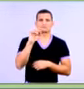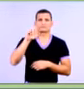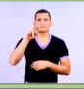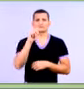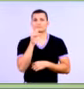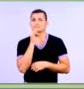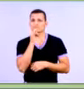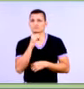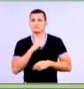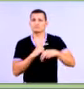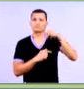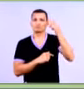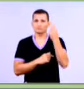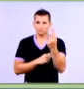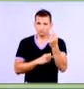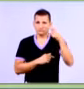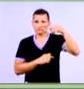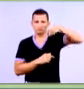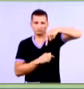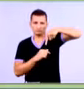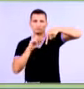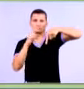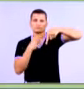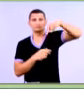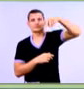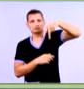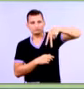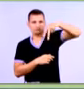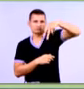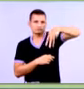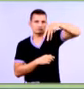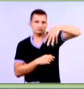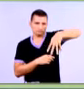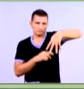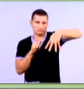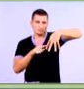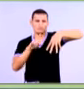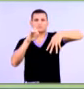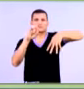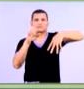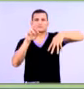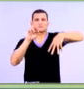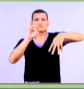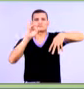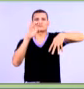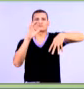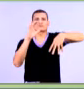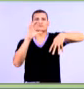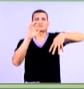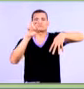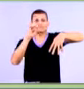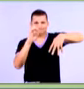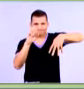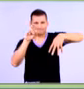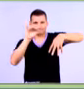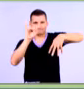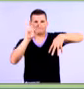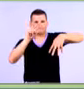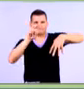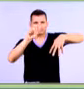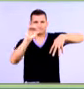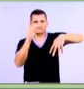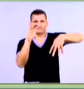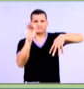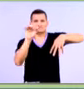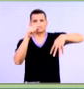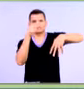ou mais filhos, eu digo que ele é o quê? Nó de derivação. Então, olha um exemplo de uma árvore aqui, ó. Né? Esses daqui seriam o